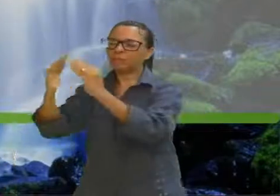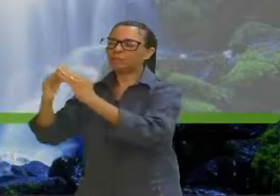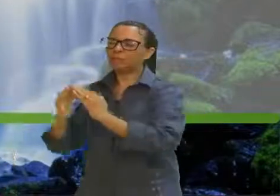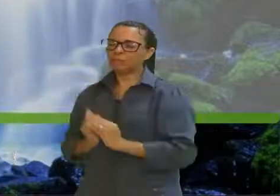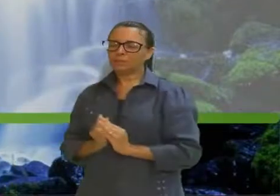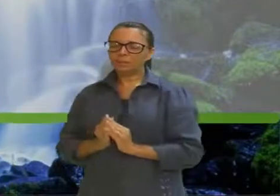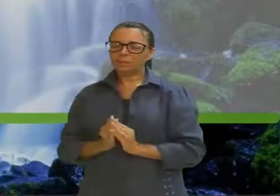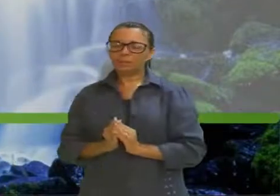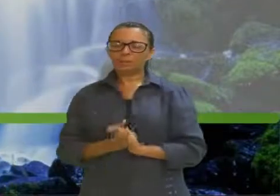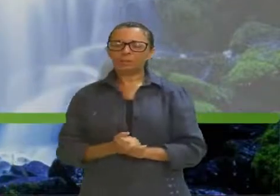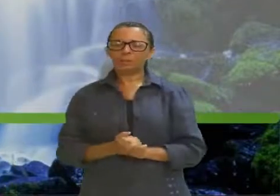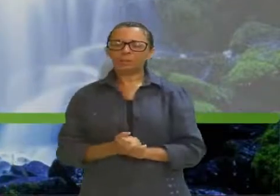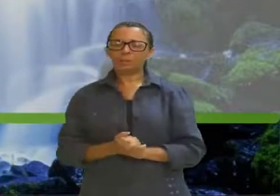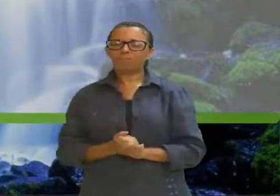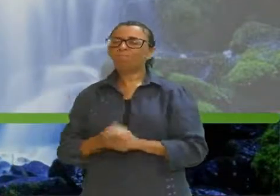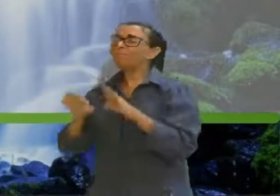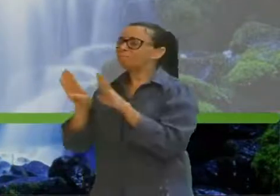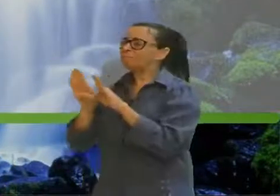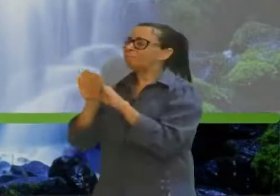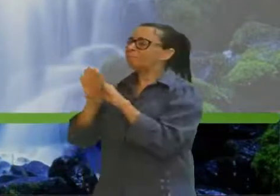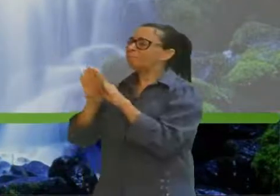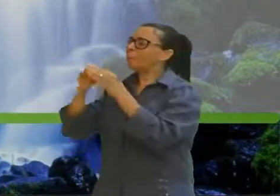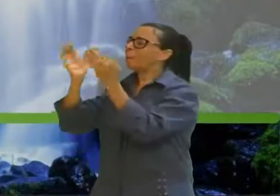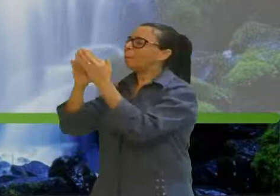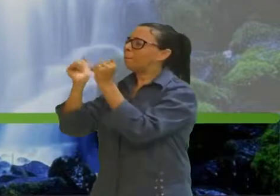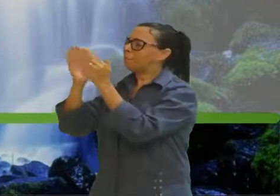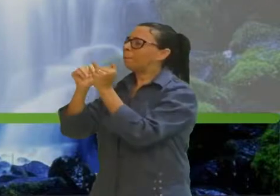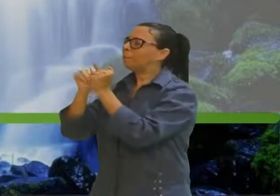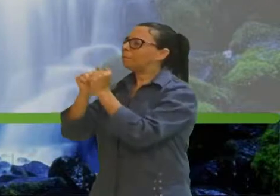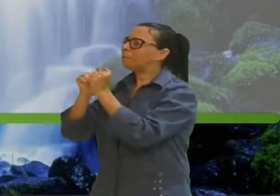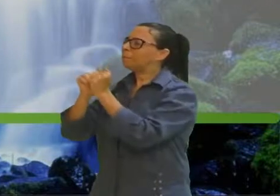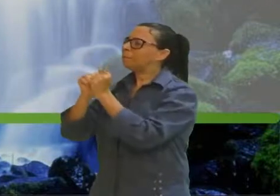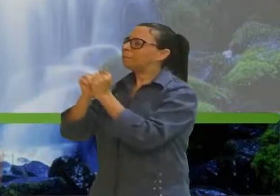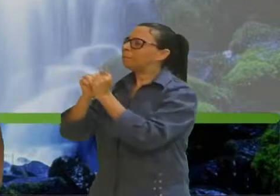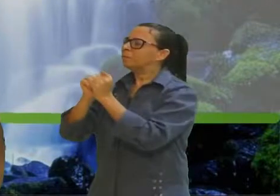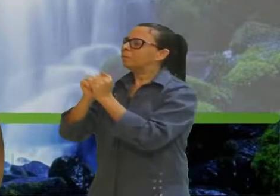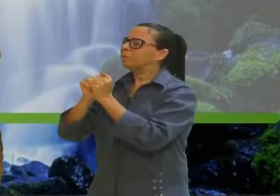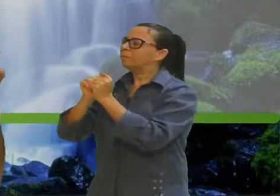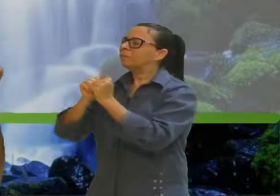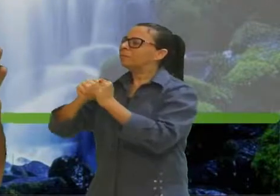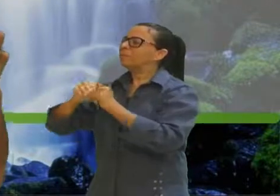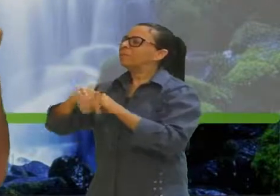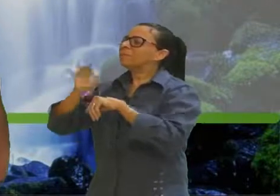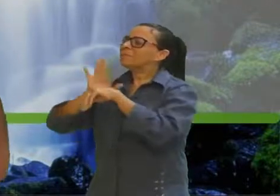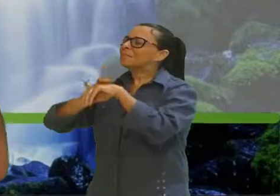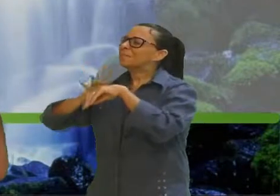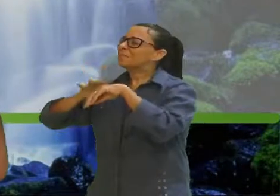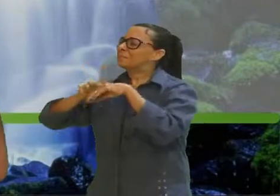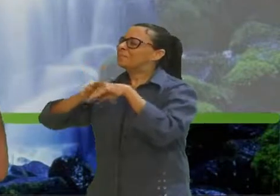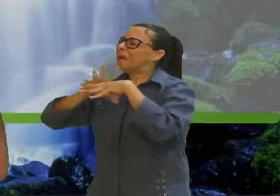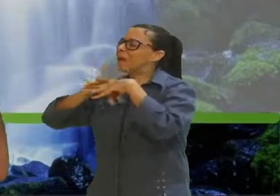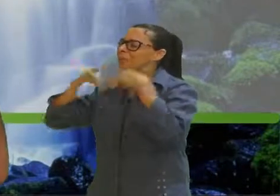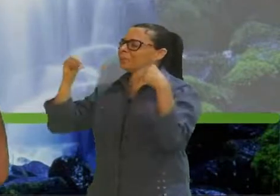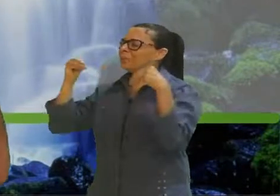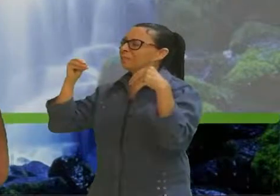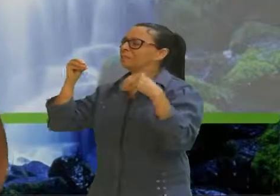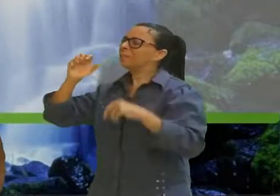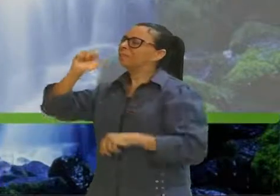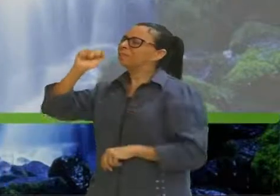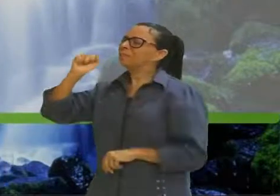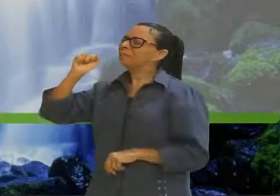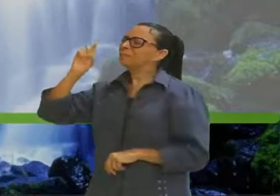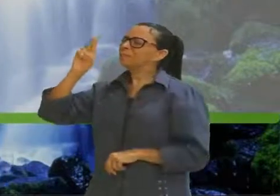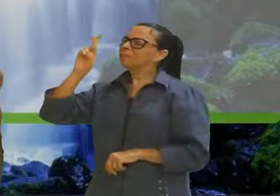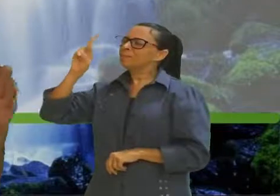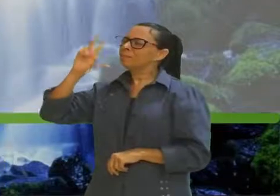que está testado positivo com o Covid, que em nome de Jesus ele possa ser guiado pelo poder de Deus